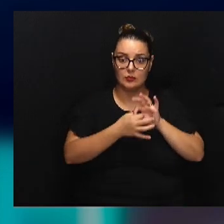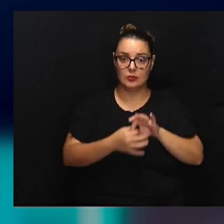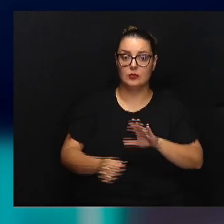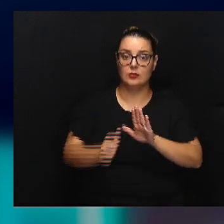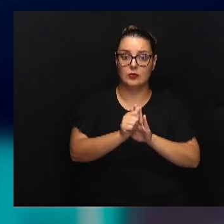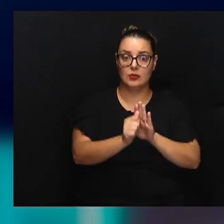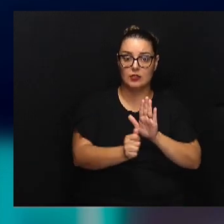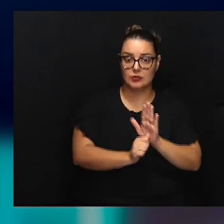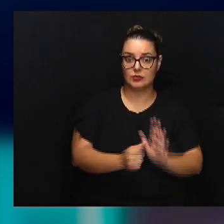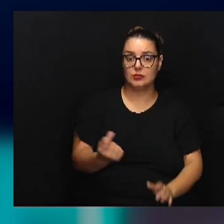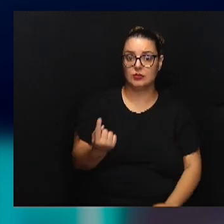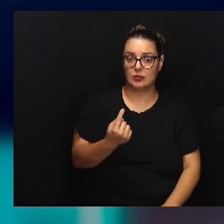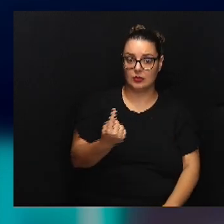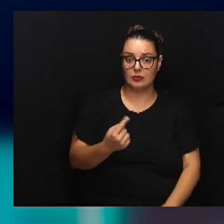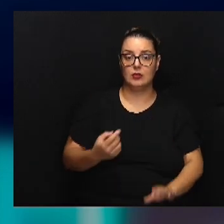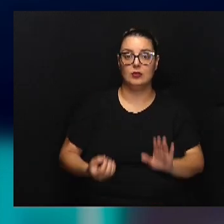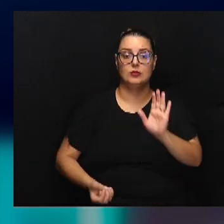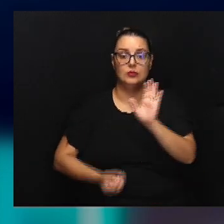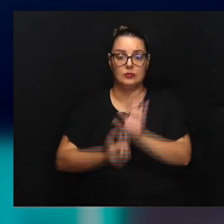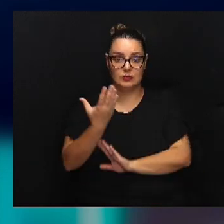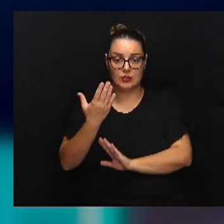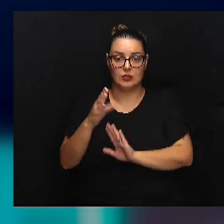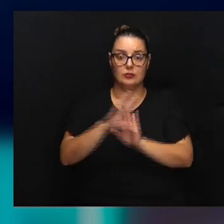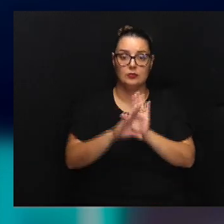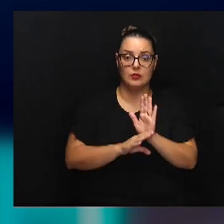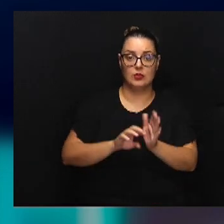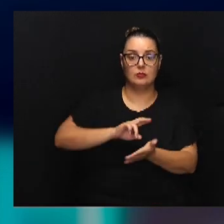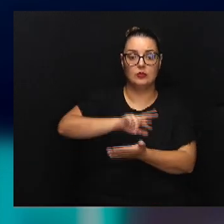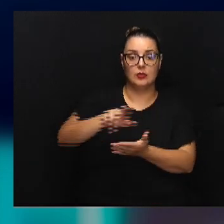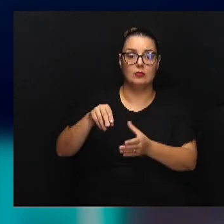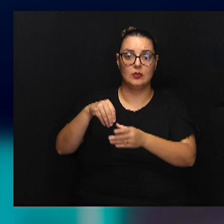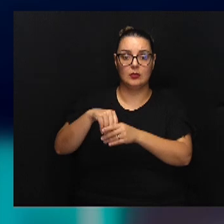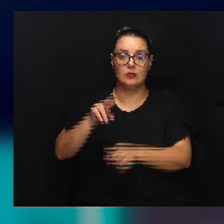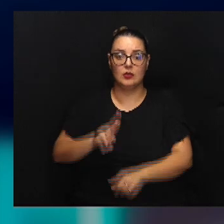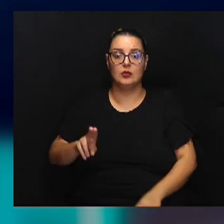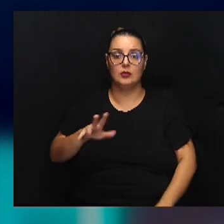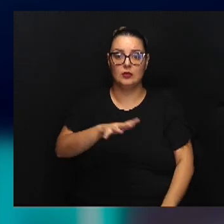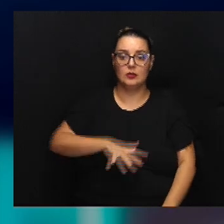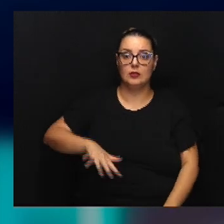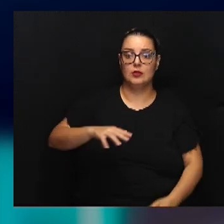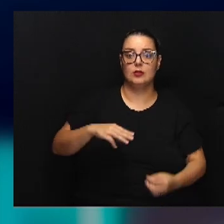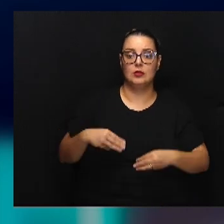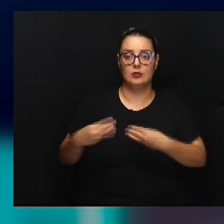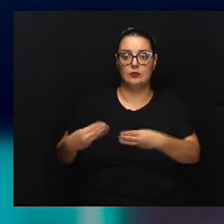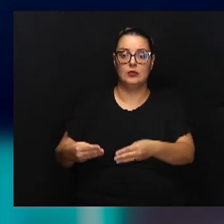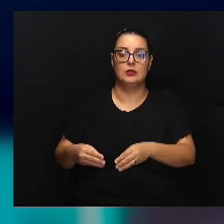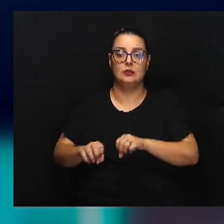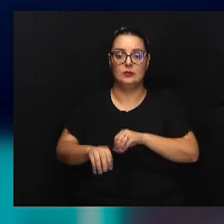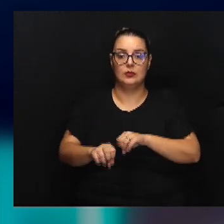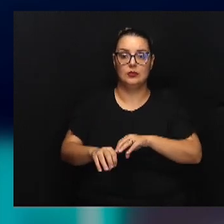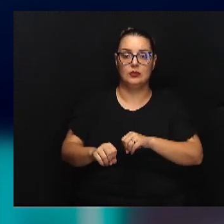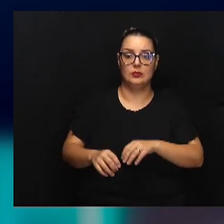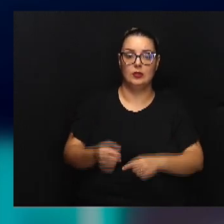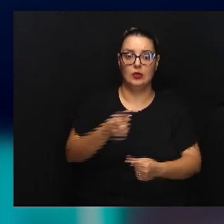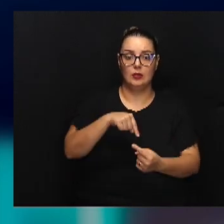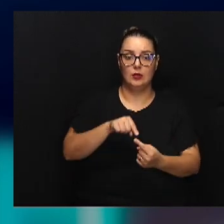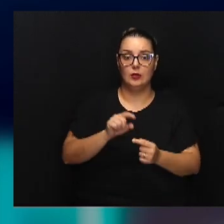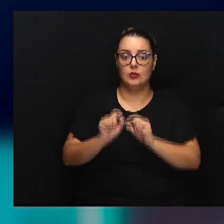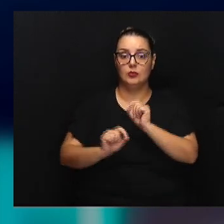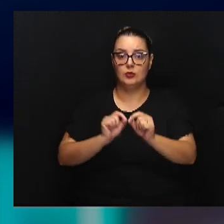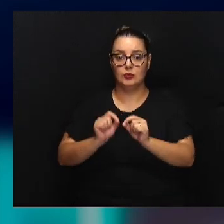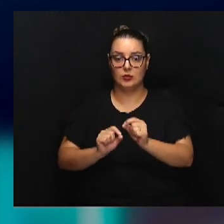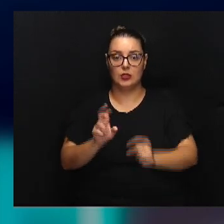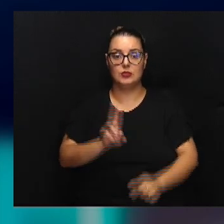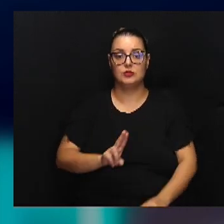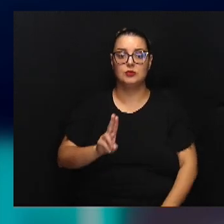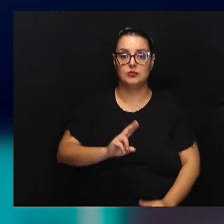1º. Fica criado o programa de diversidade na universidade, no âmbito do Ministério da Educação, com a finalidade de